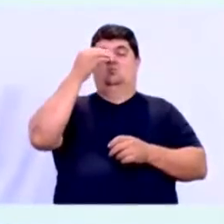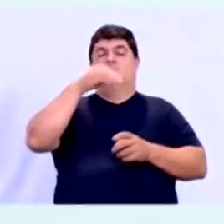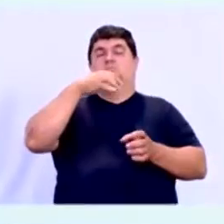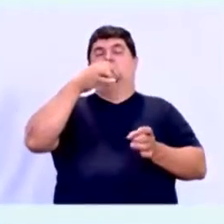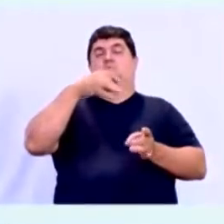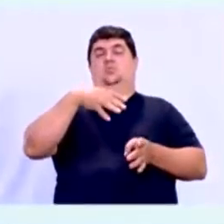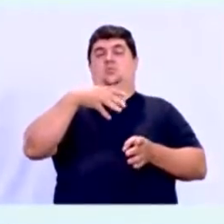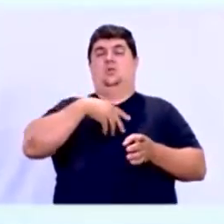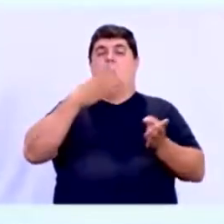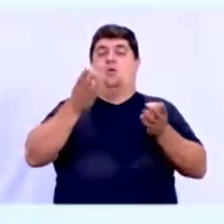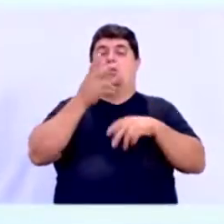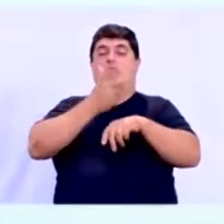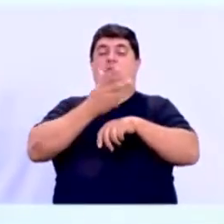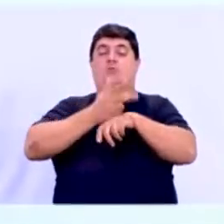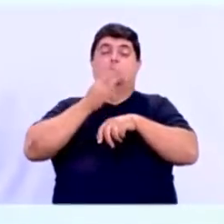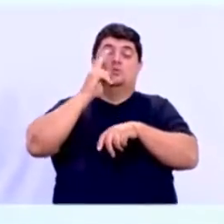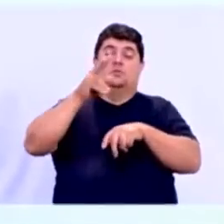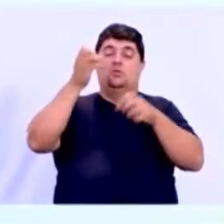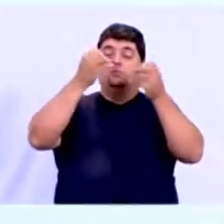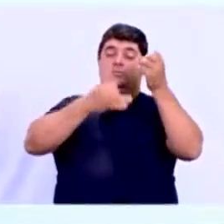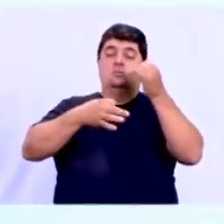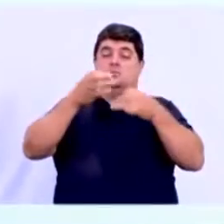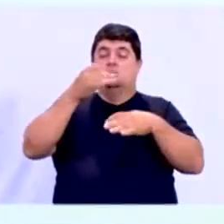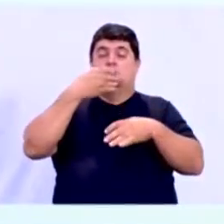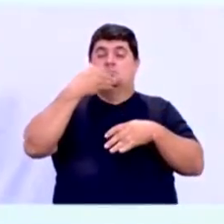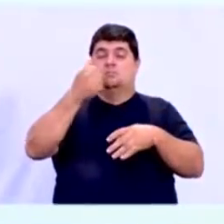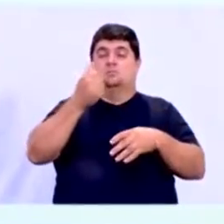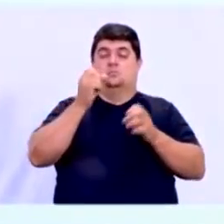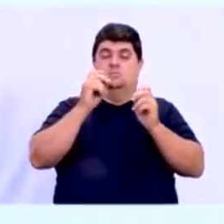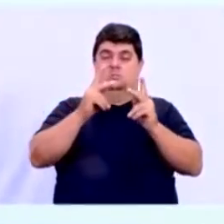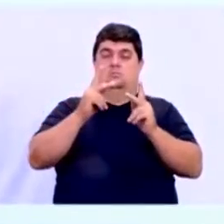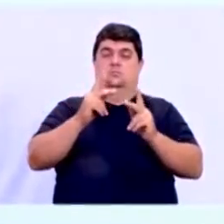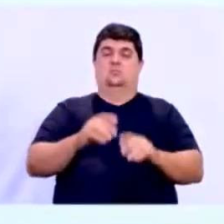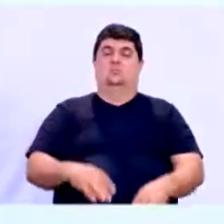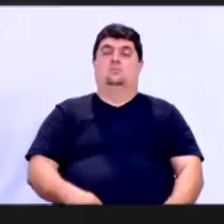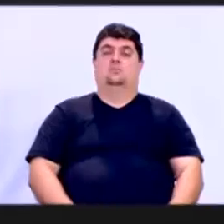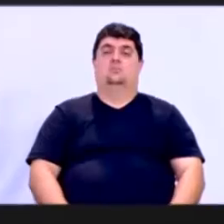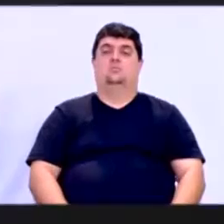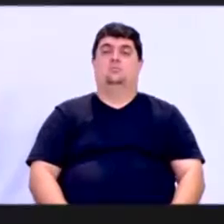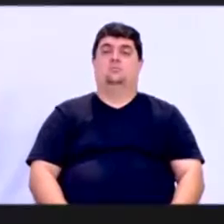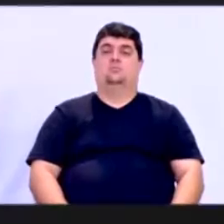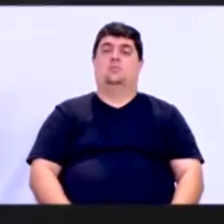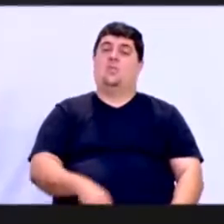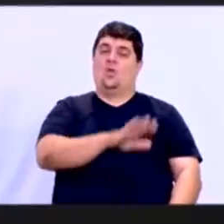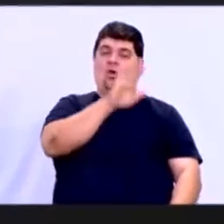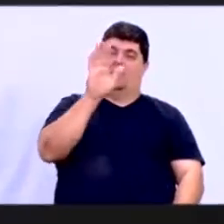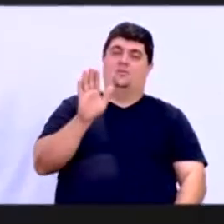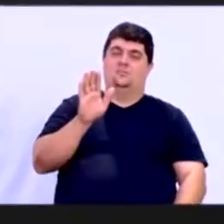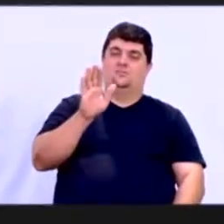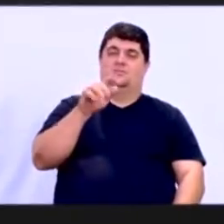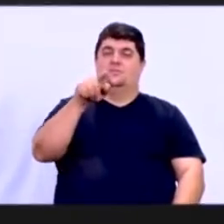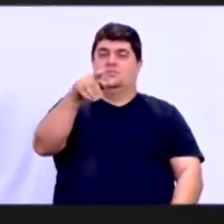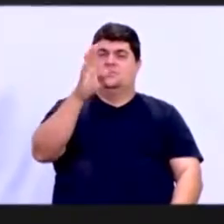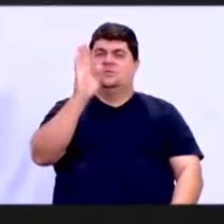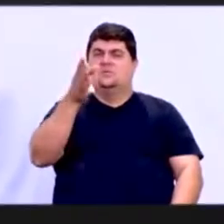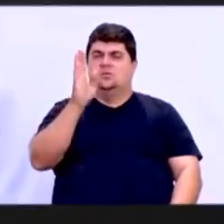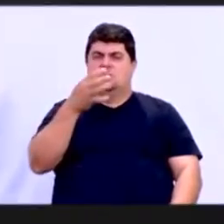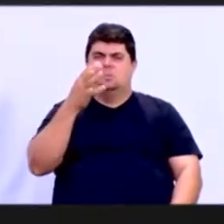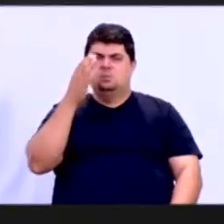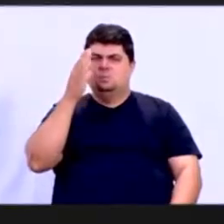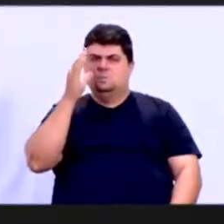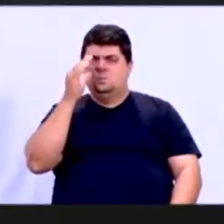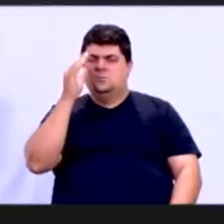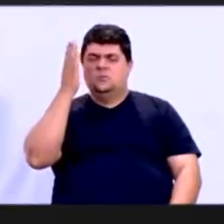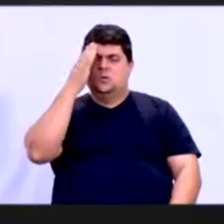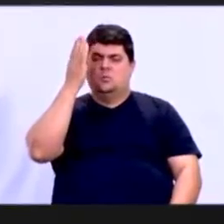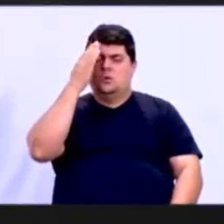uma externa que vai explicar melhor para vocês esses passos, certinho? Olá! Você já teve a curiosidade